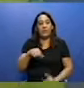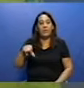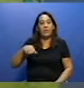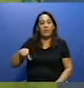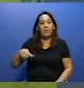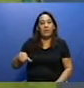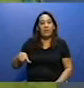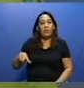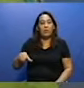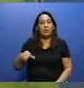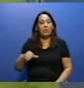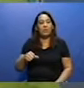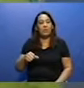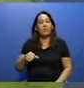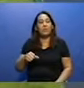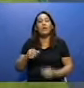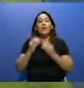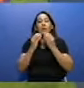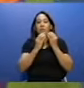nona será